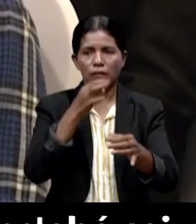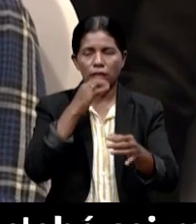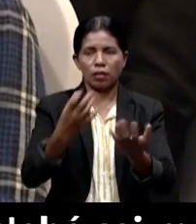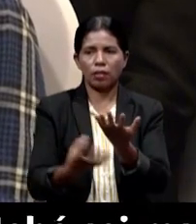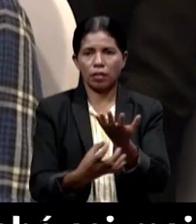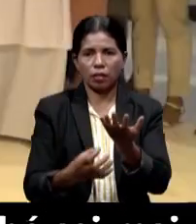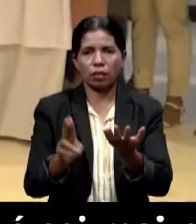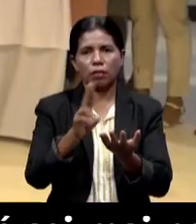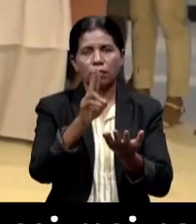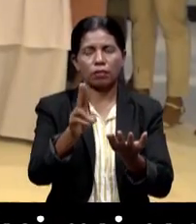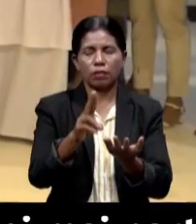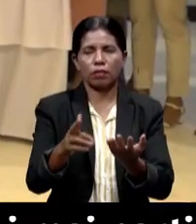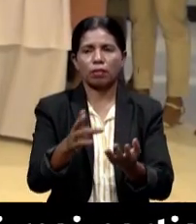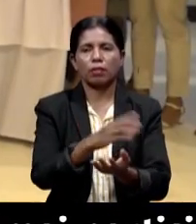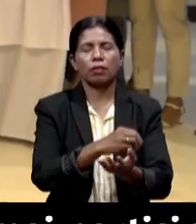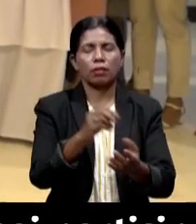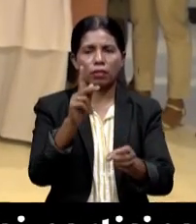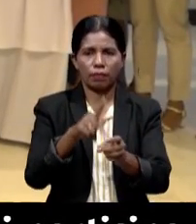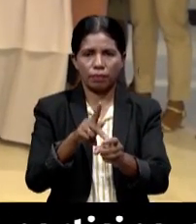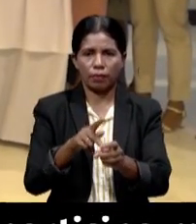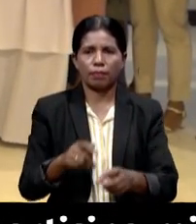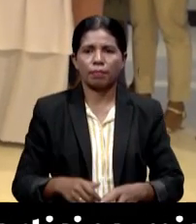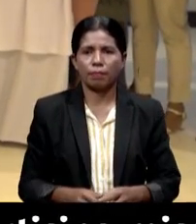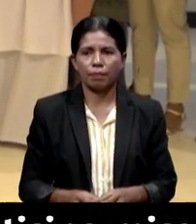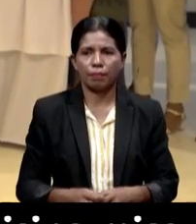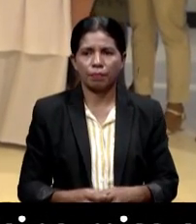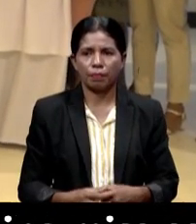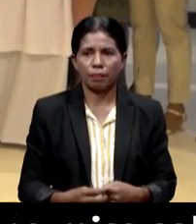tein uja aisunu no minarai. Romalu Neves, Bemides Menes, Ziemen.